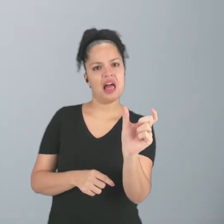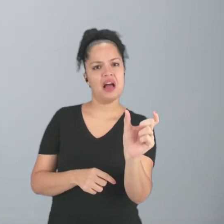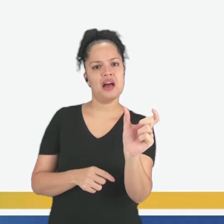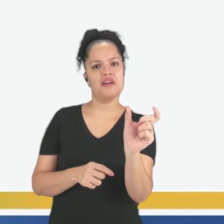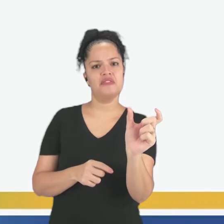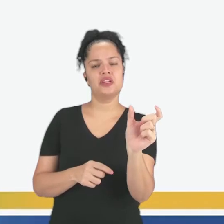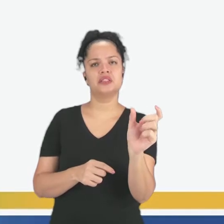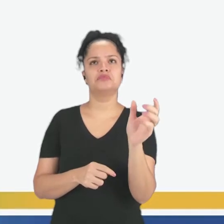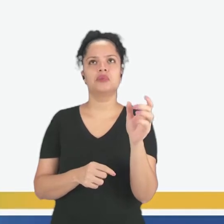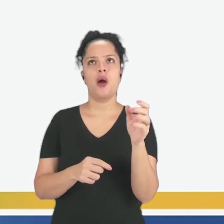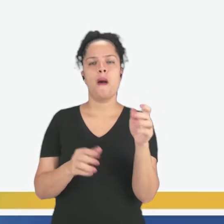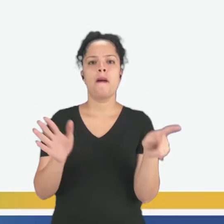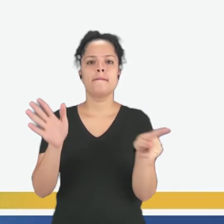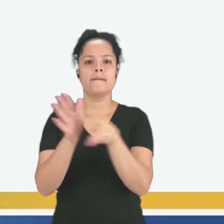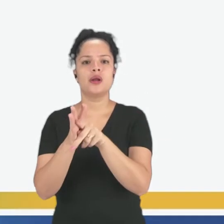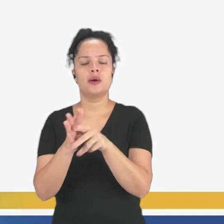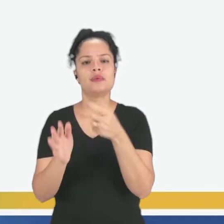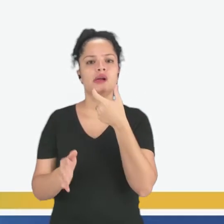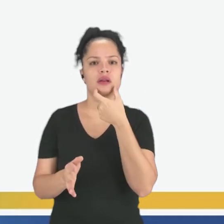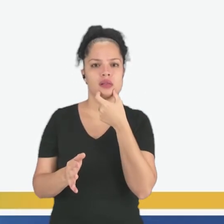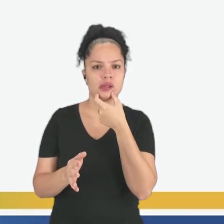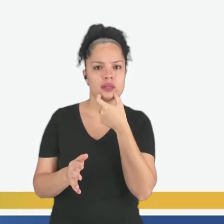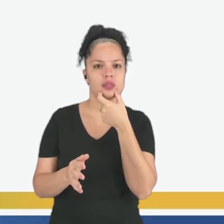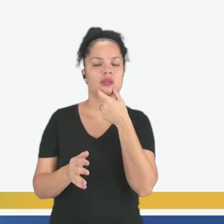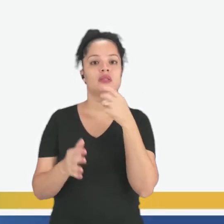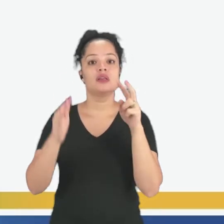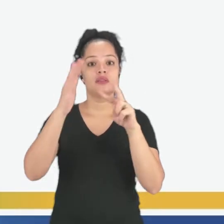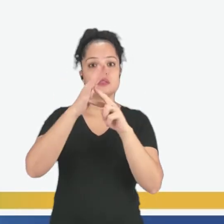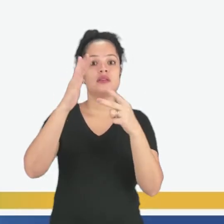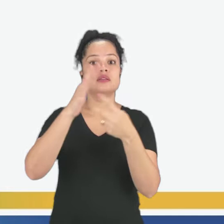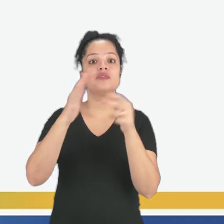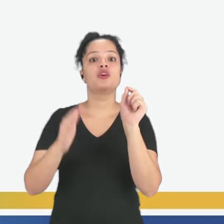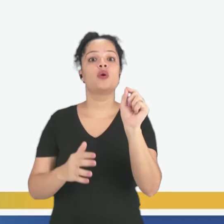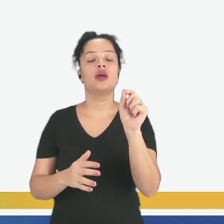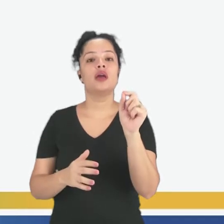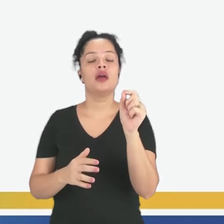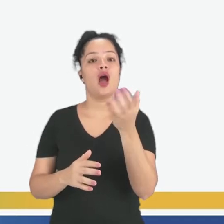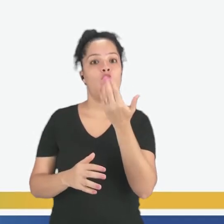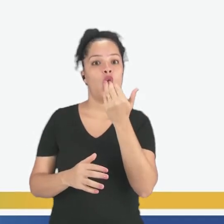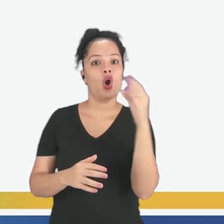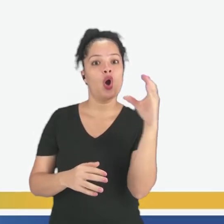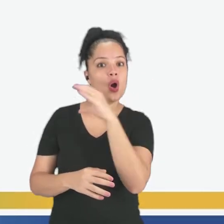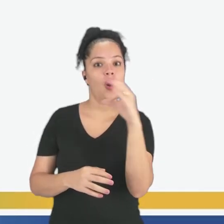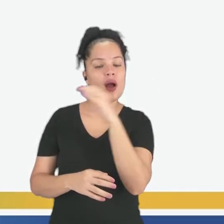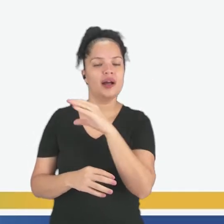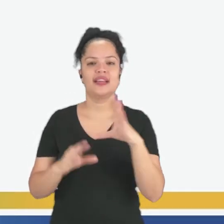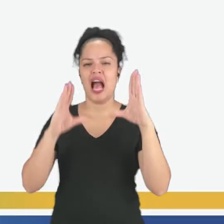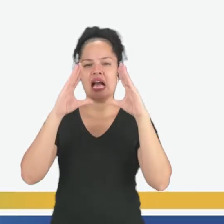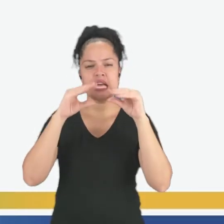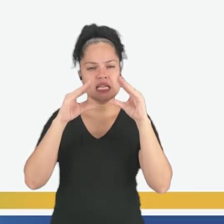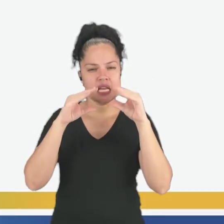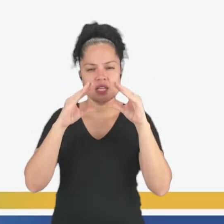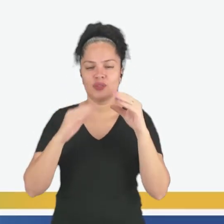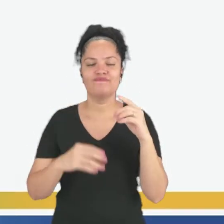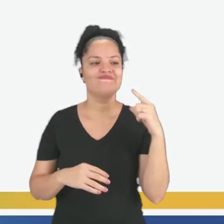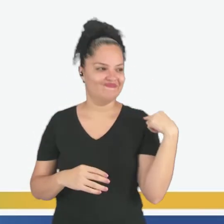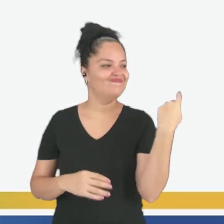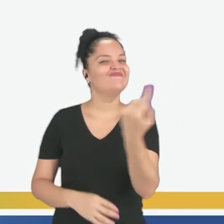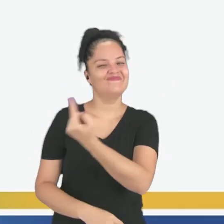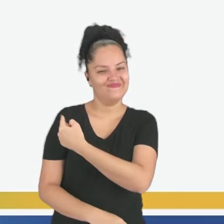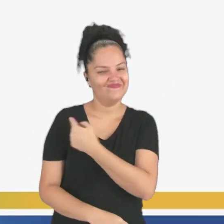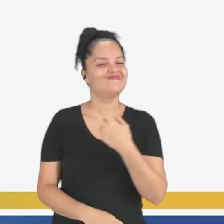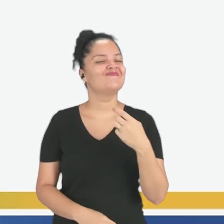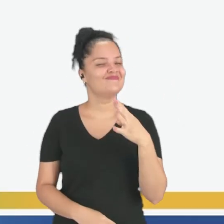um estrangeirismo e ela representa um gênero de comida. O que são? Sanduíches, batatas fritas, enfim, é tudo aquilo que a gente já conhece, que